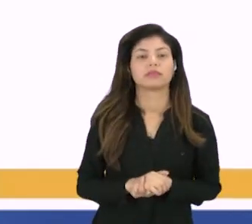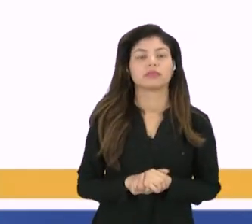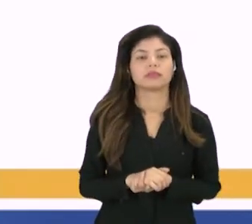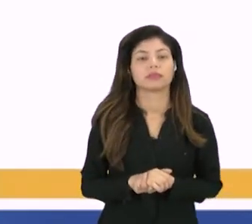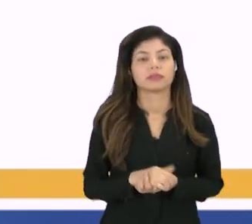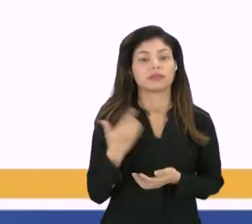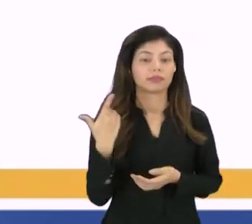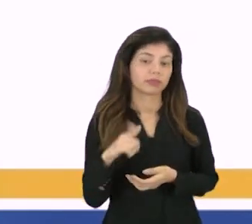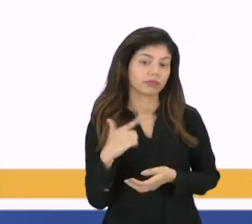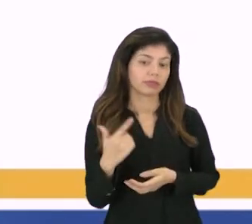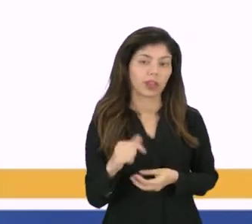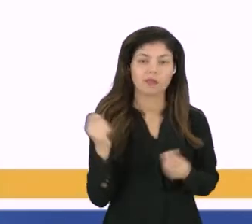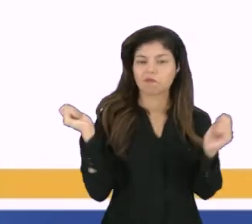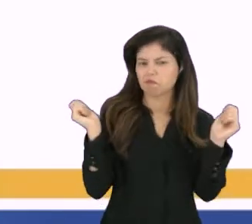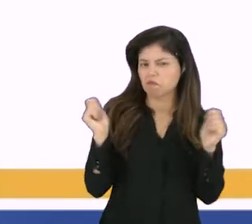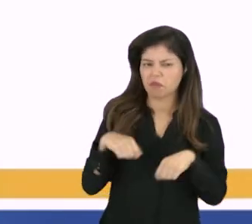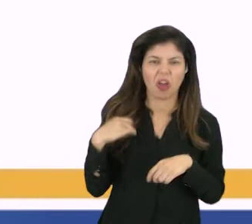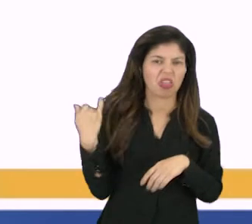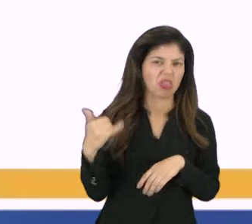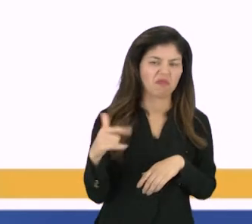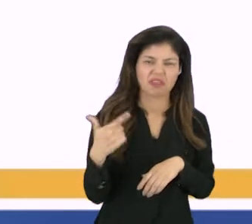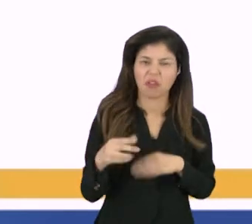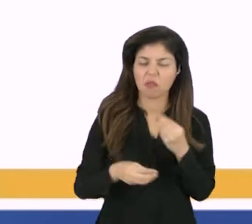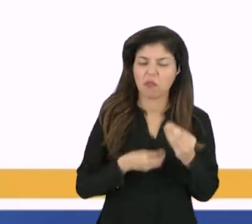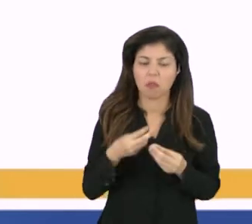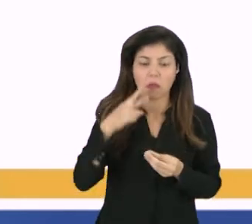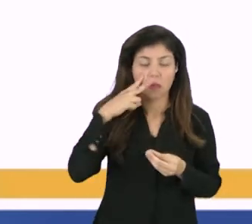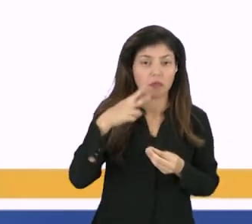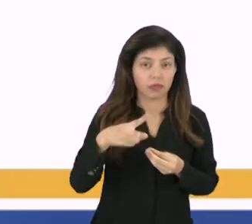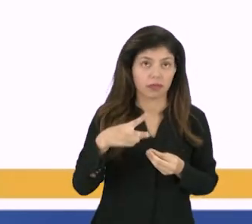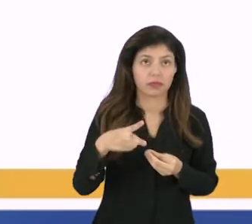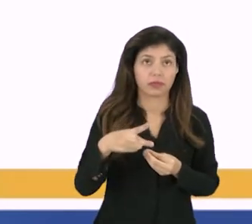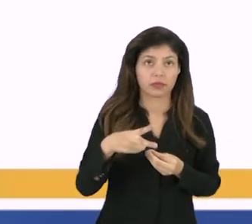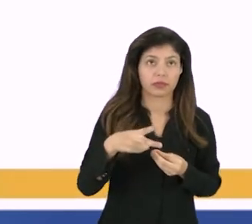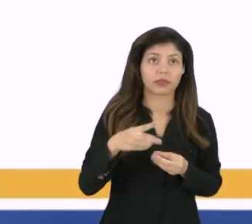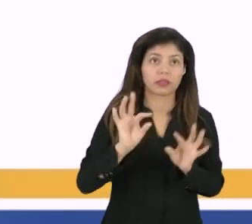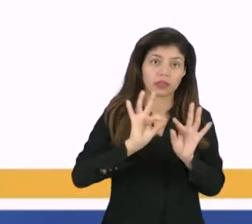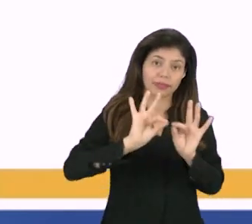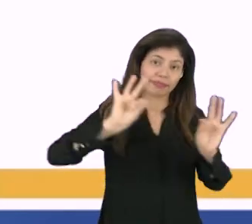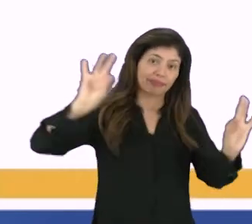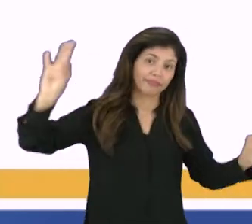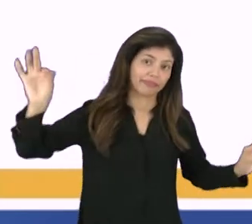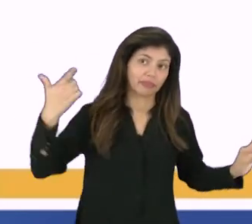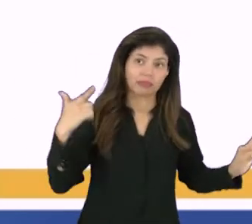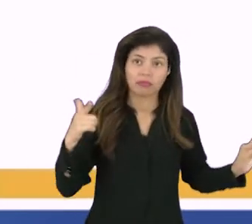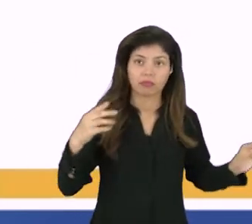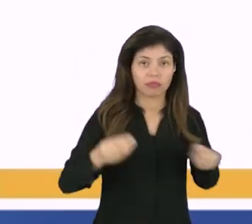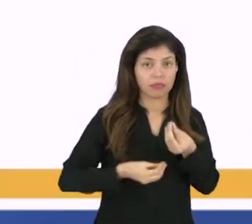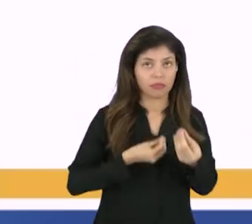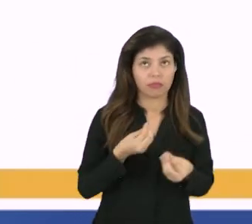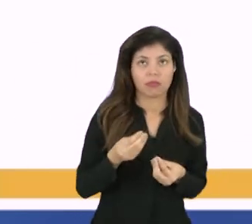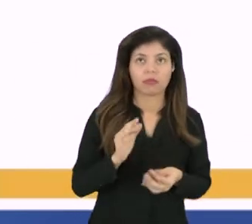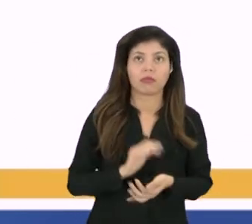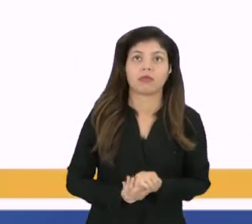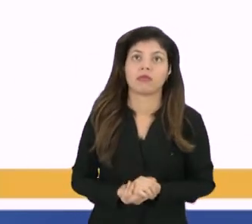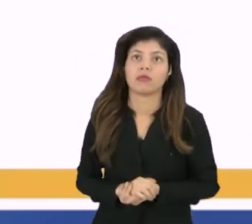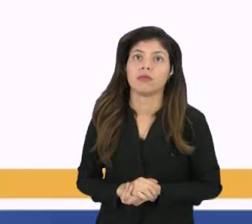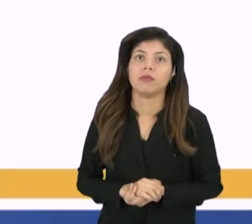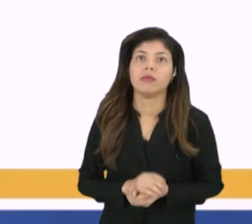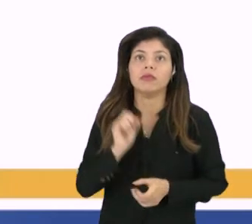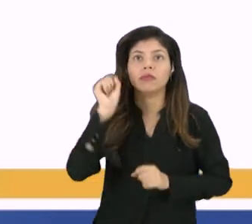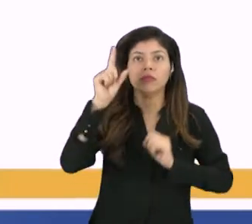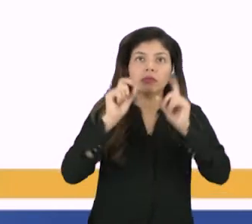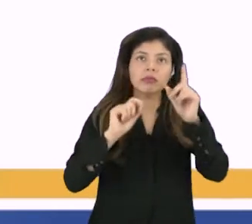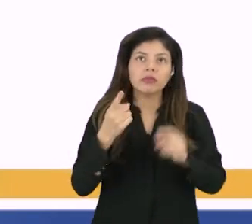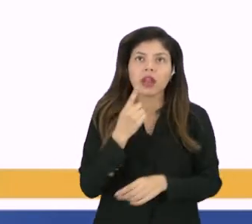biologicamente impossível para nós seres humanos sair dessas fronteiras aqui, né? Temos aqui, ó, a estrela